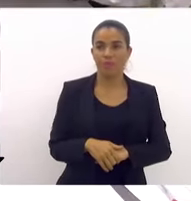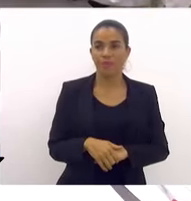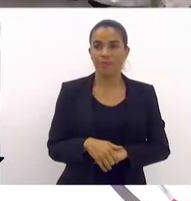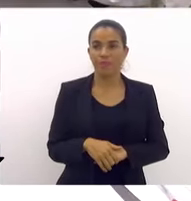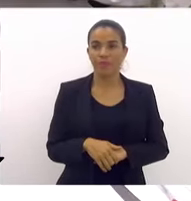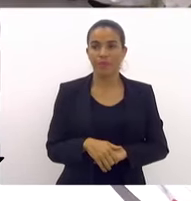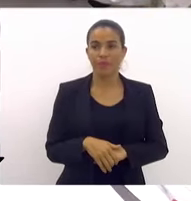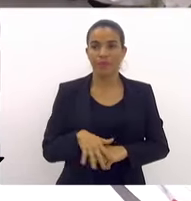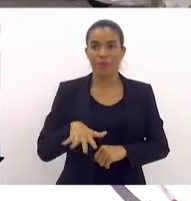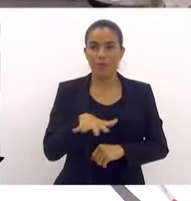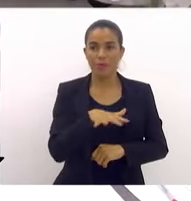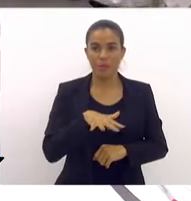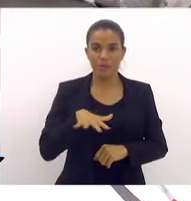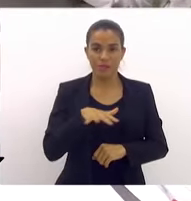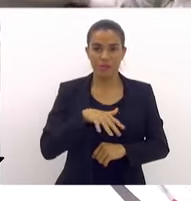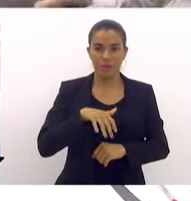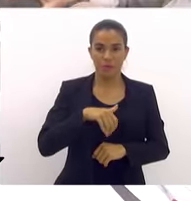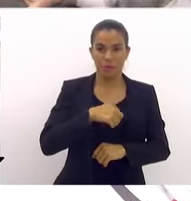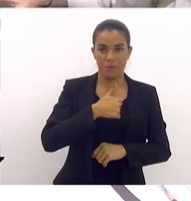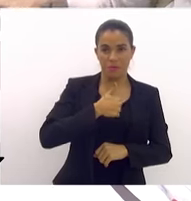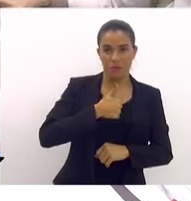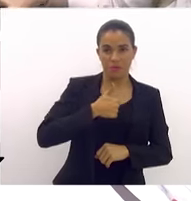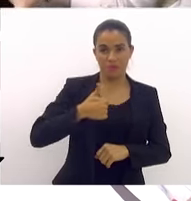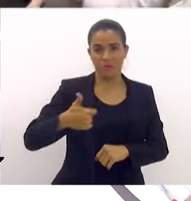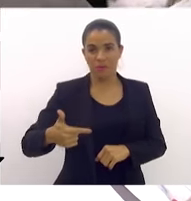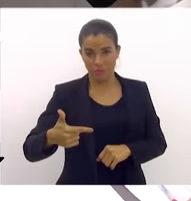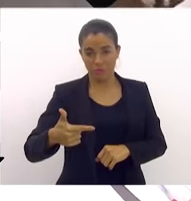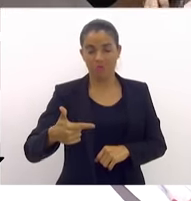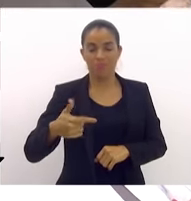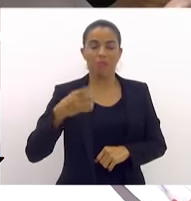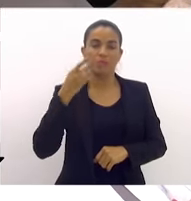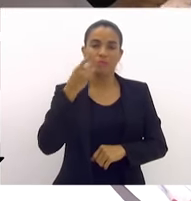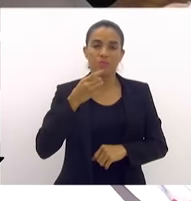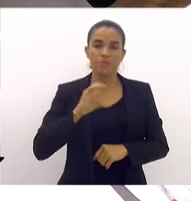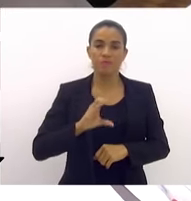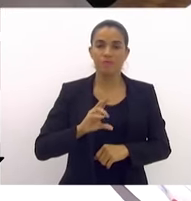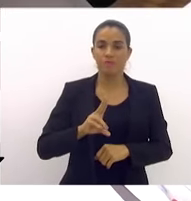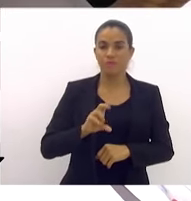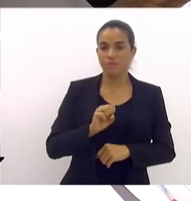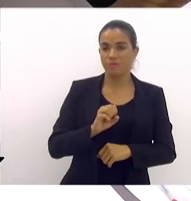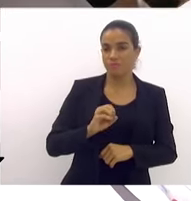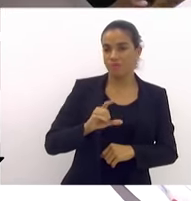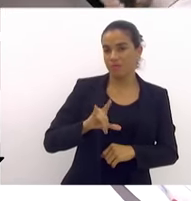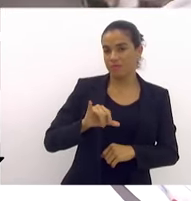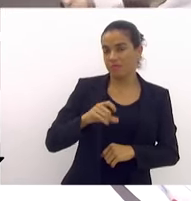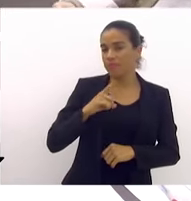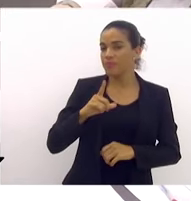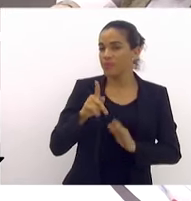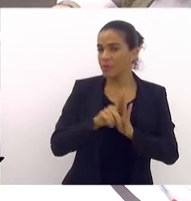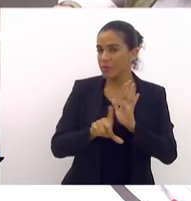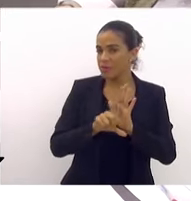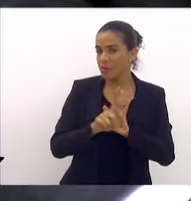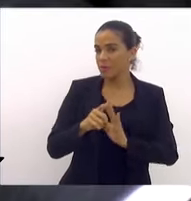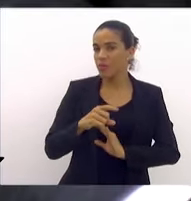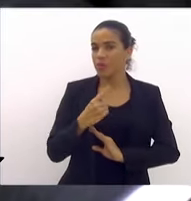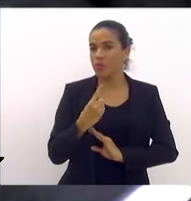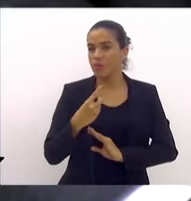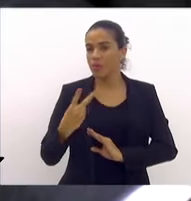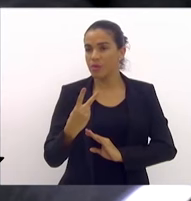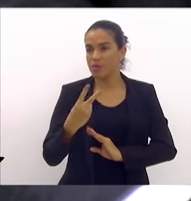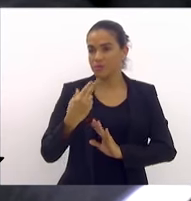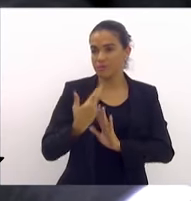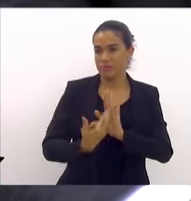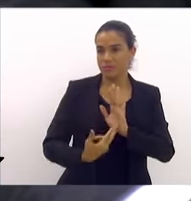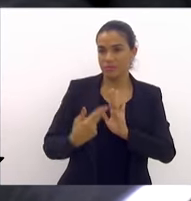Jordão. É uma questão de ordem. Se o deputado Vinícius Cozolino, obviamente, concordar, eu acho que ainda tem algum projeto ou dois, né, da relatoria